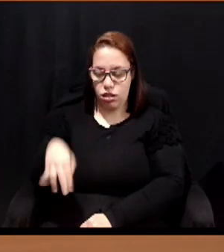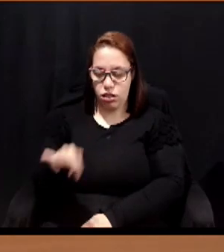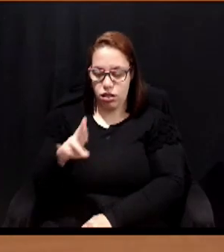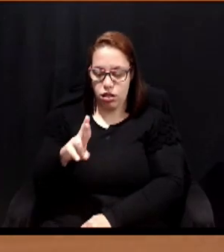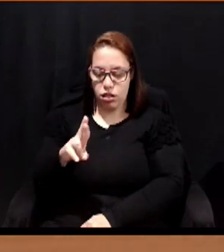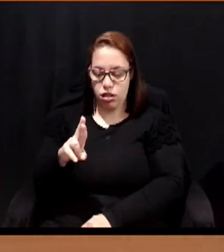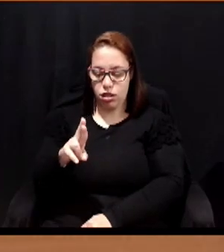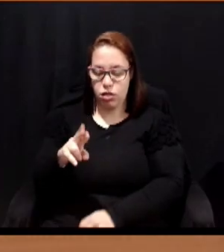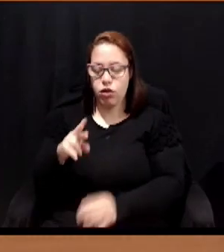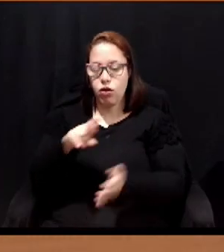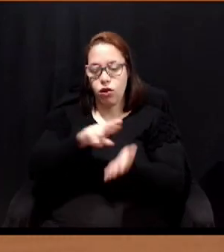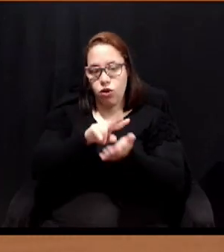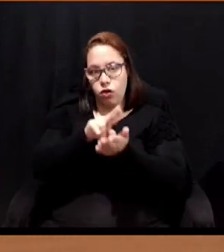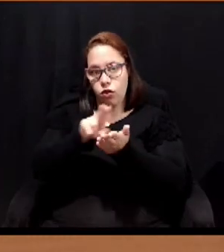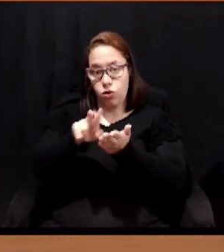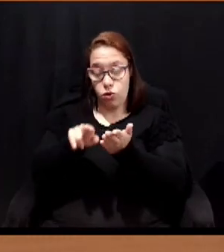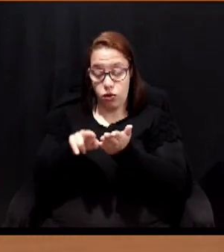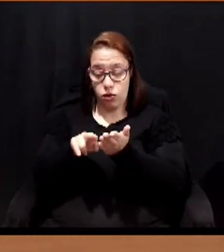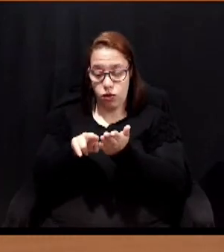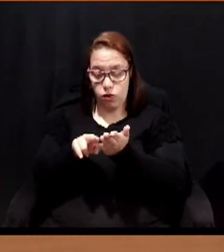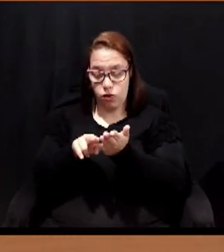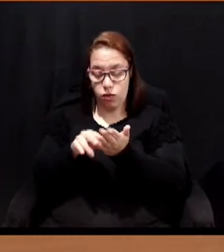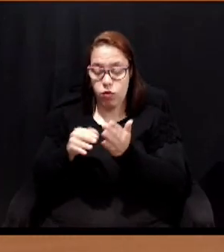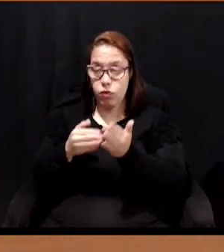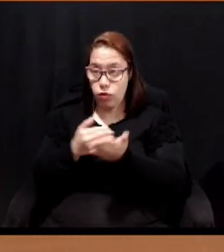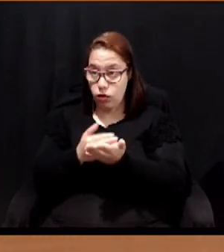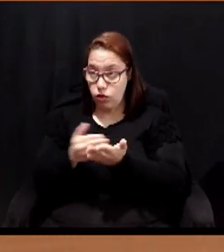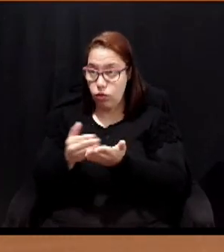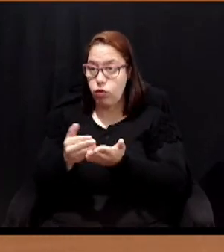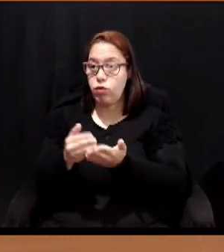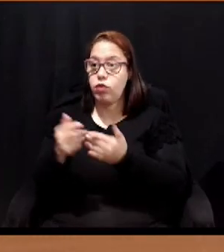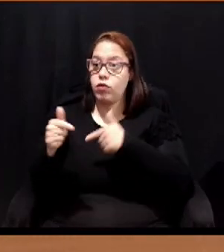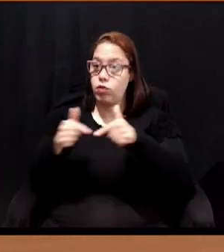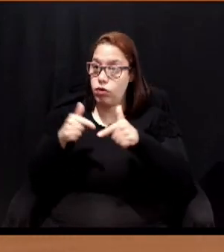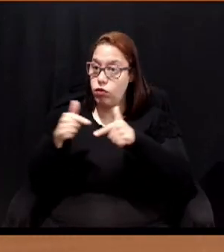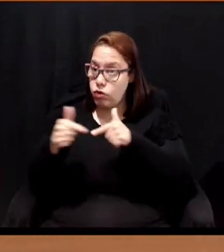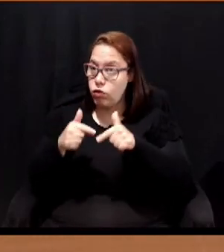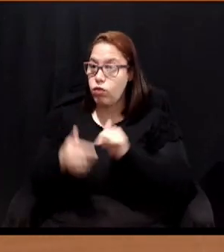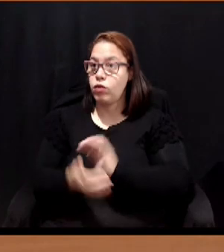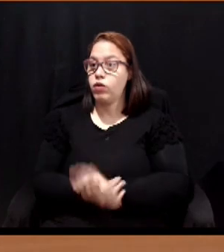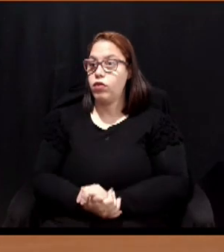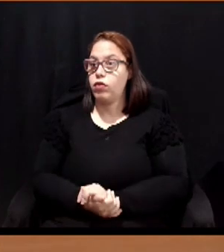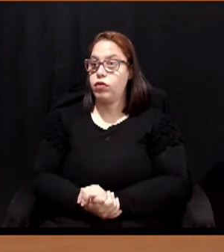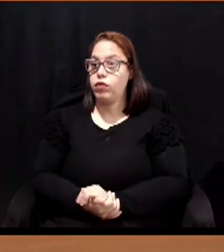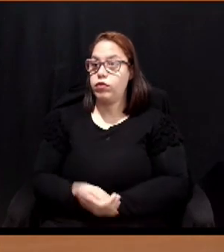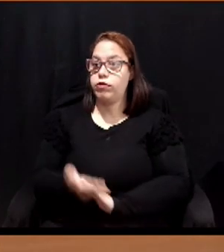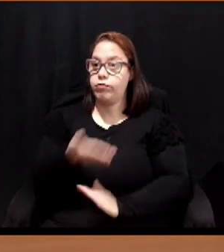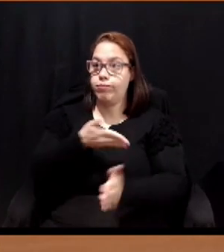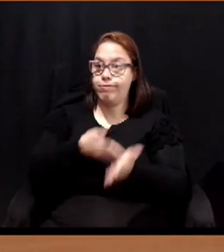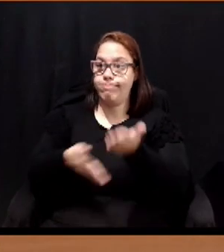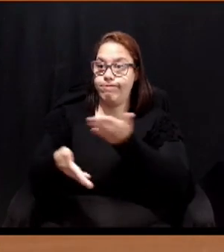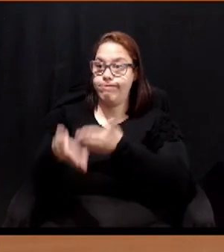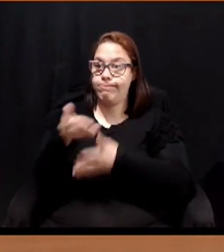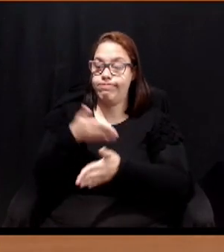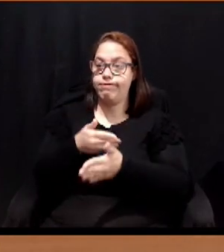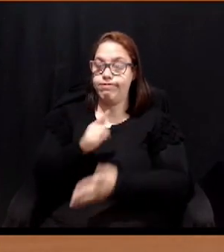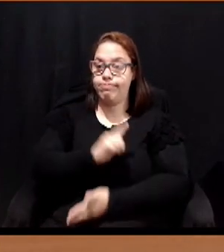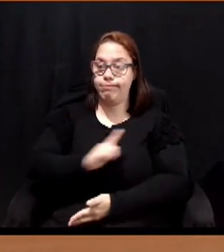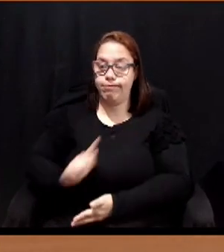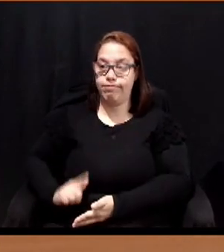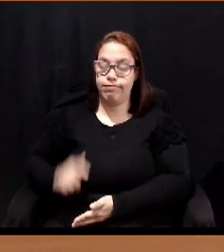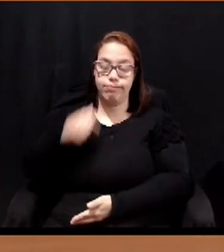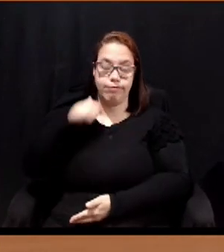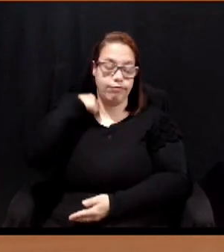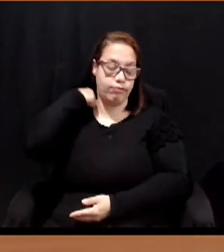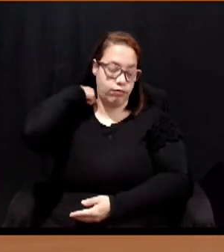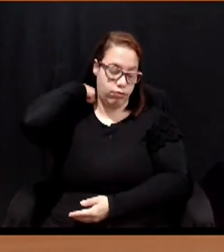estão em andamento e a gente começar esse trabalho de cooperação com o governo chinês,